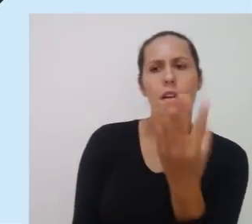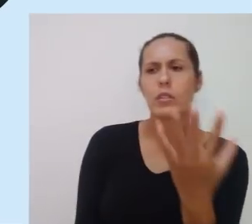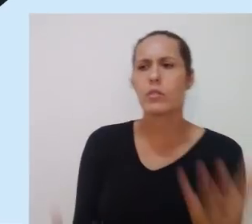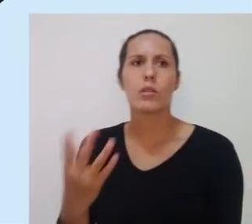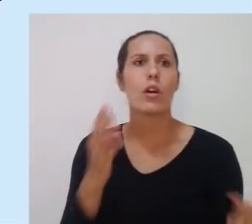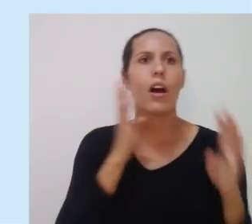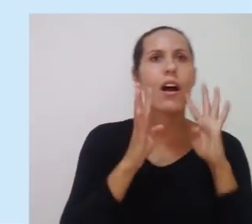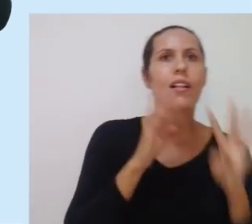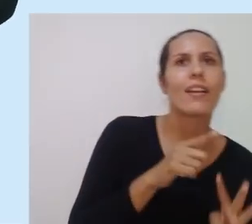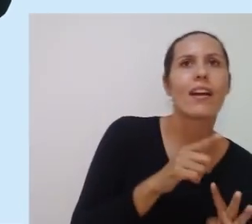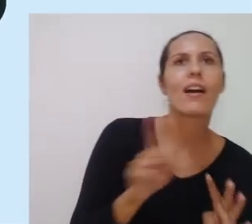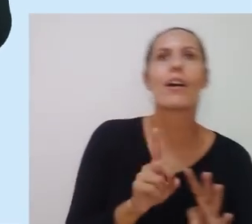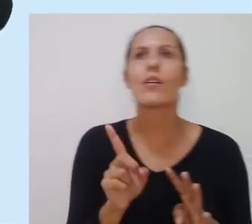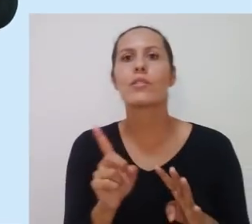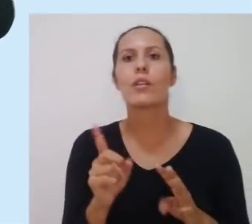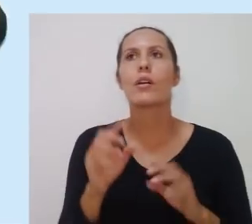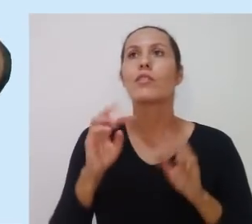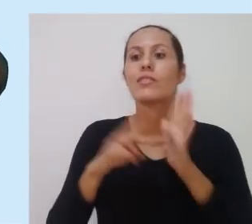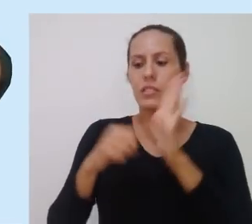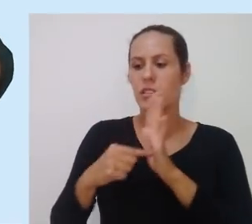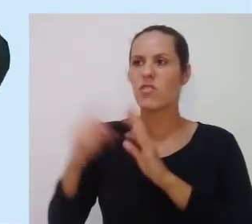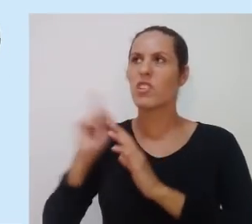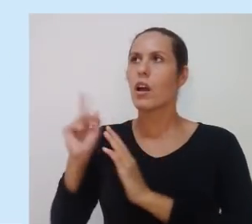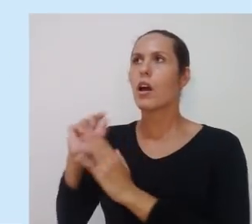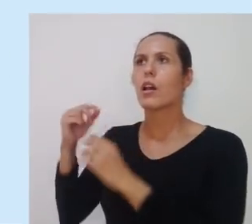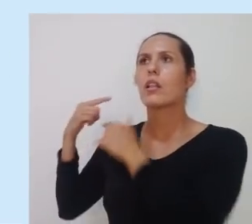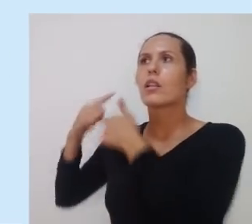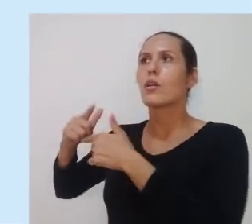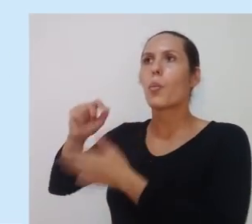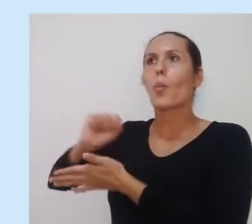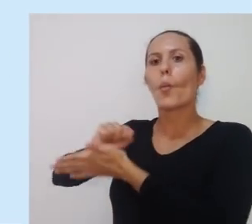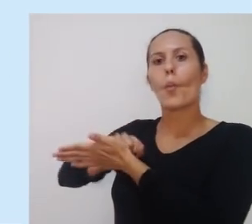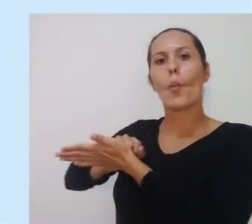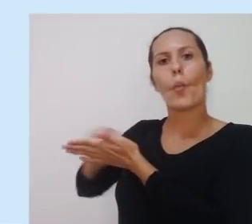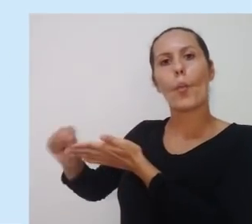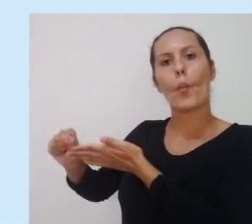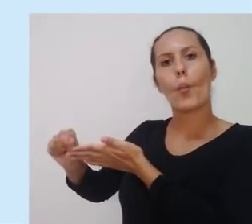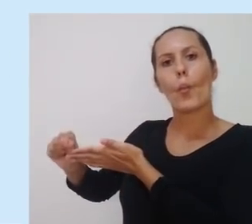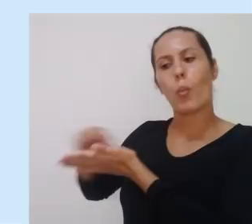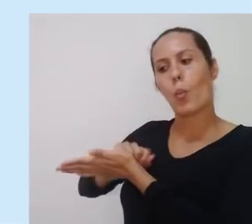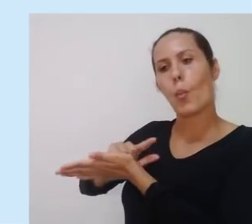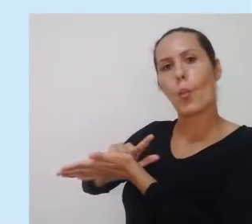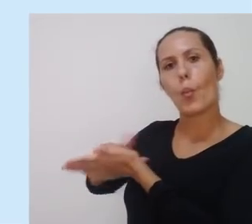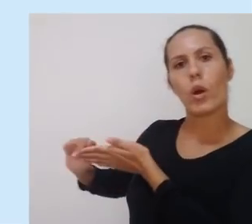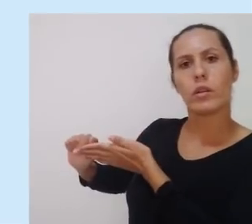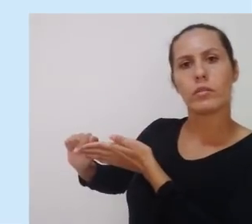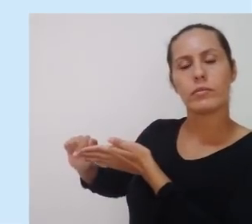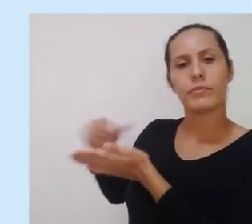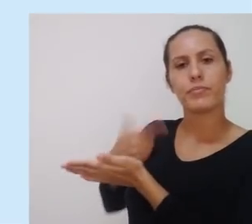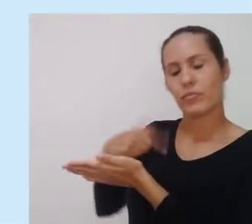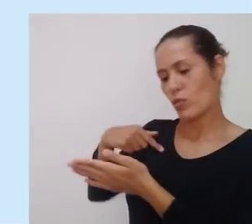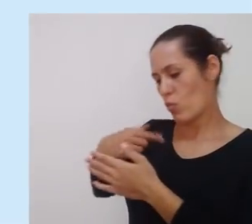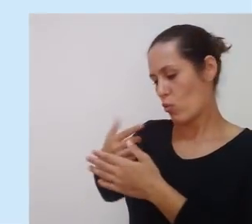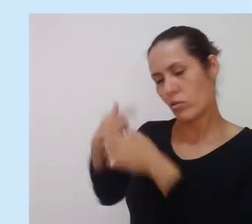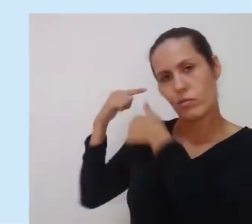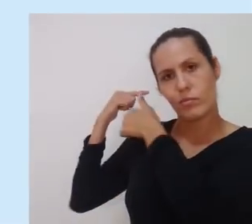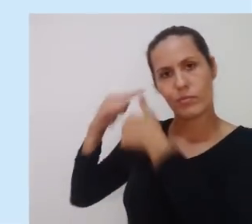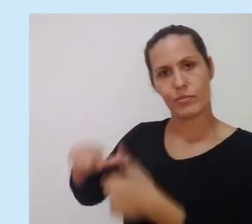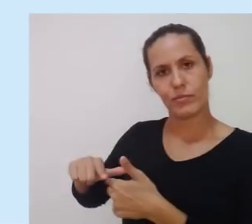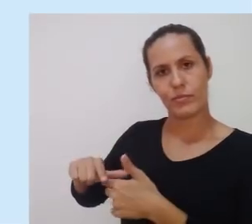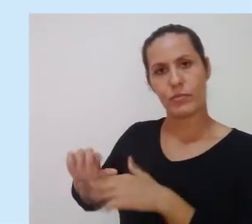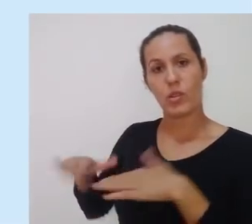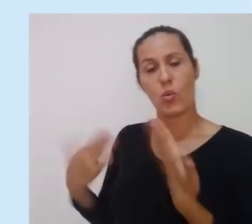Mas o surgimento de uma coisa, legal ou não pode significar o apagamento de uma das